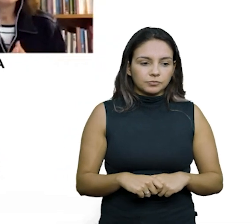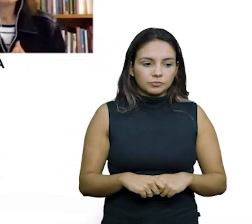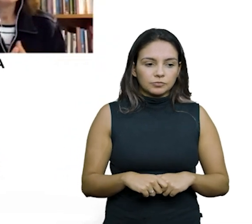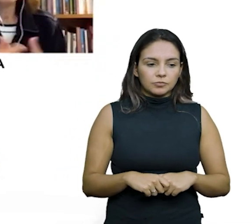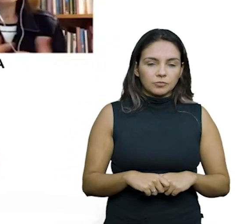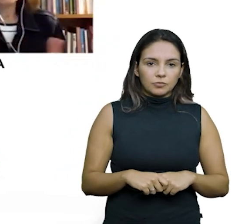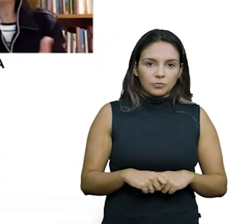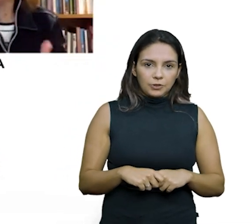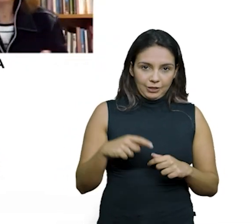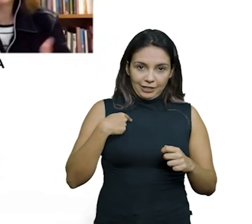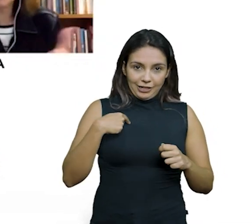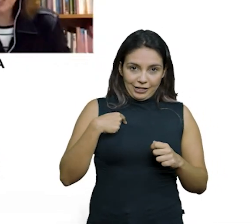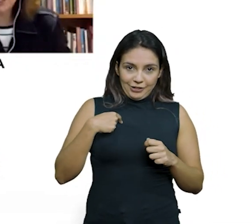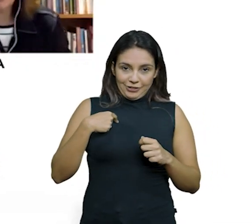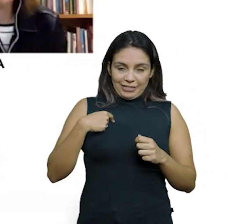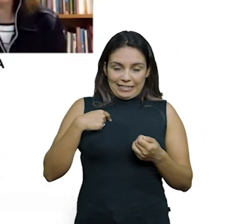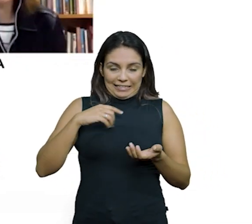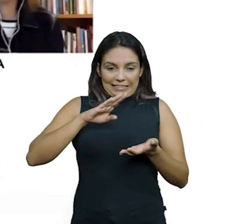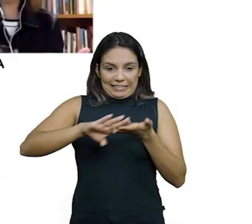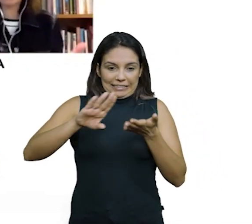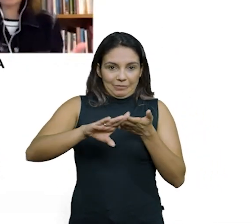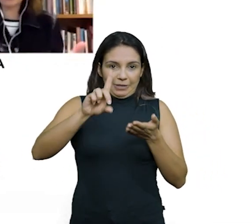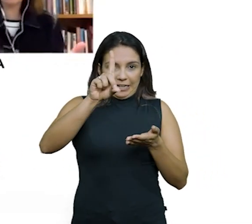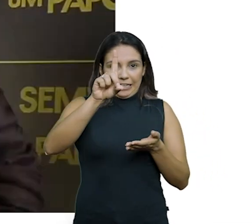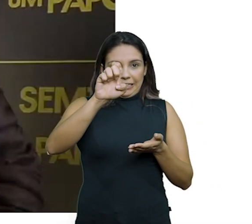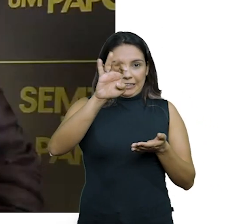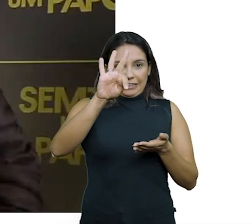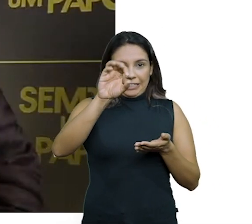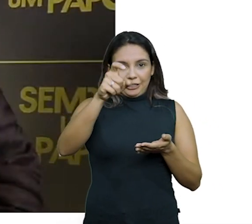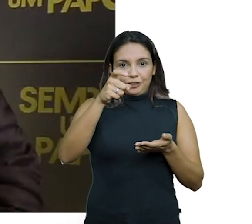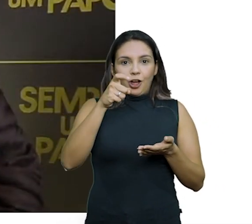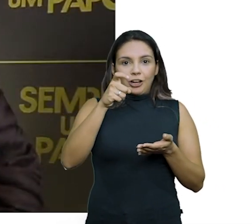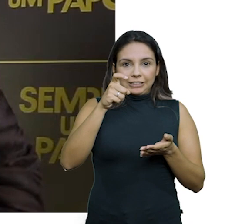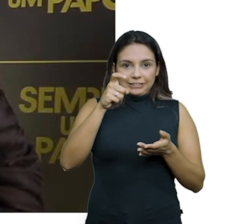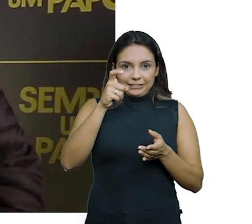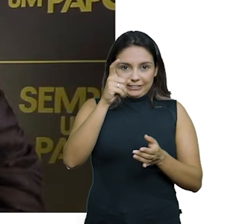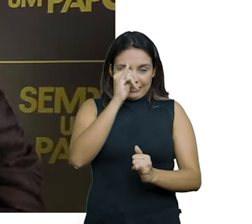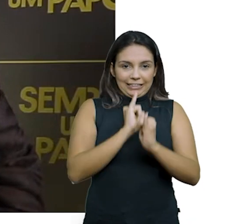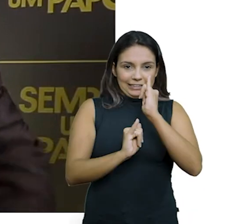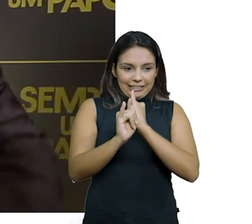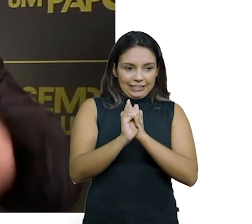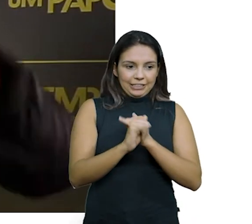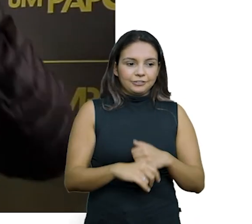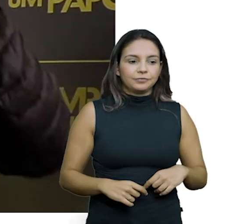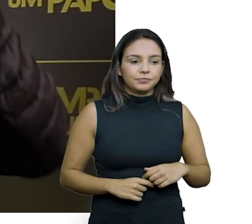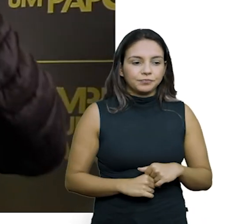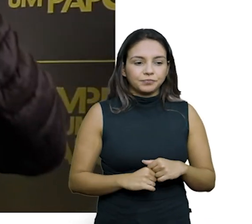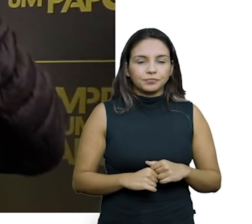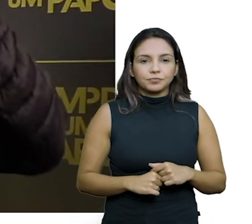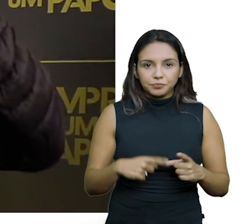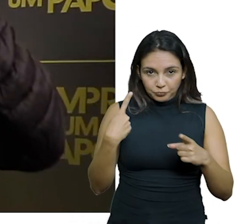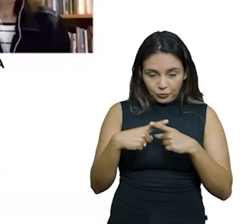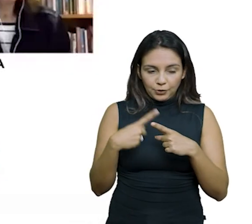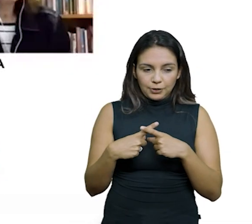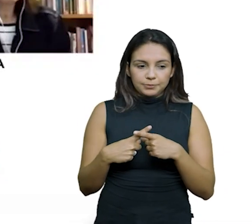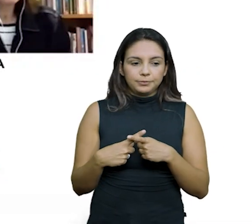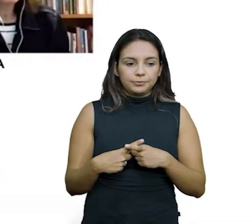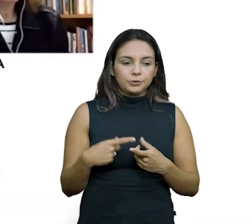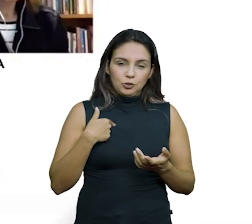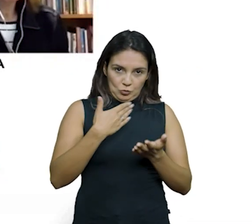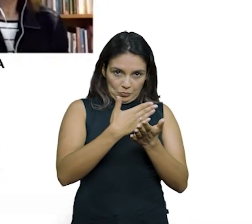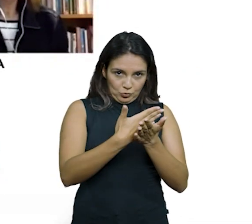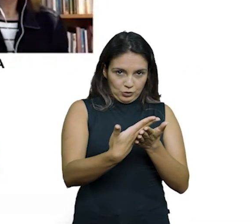que acabei de fazer um detox digital, né? Fiquei Conta 20 isso aí. dias. Por quê, Leila? O que você fez que você fez isso? Afonso, porque